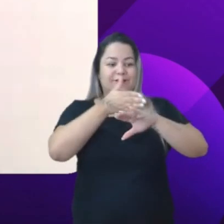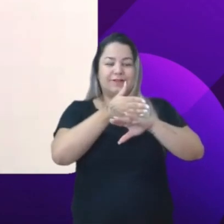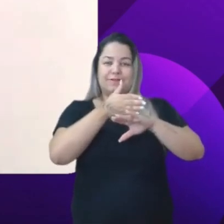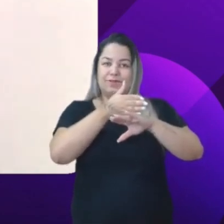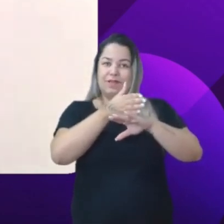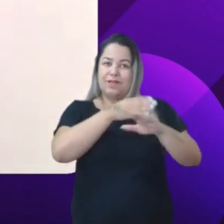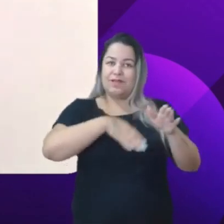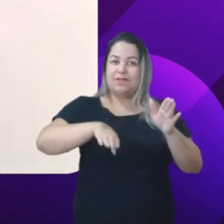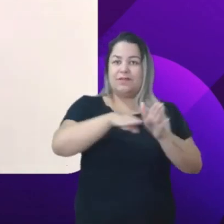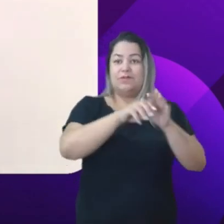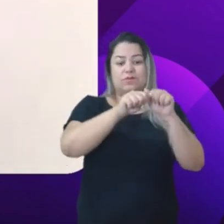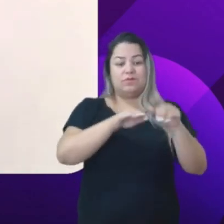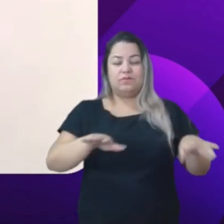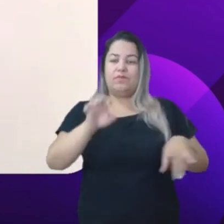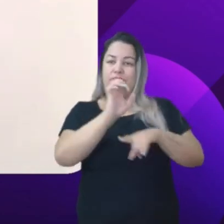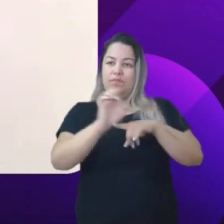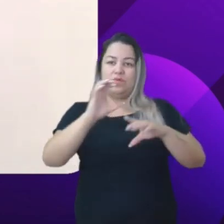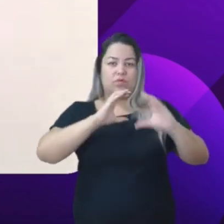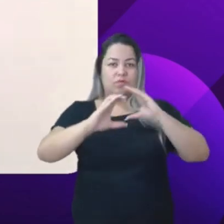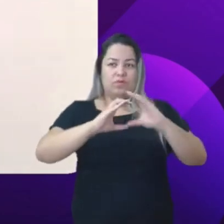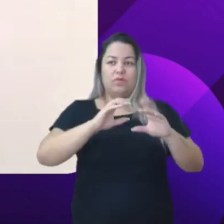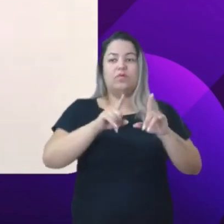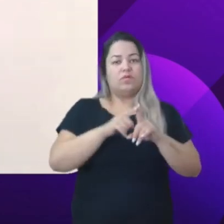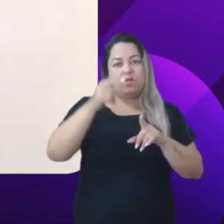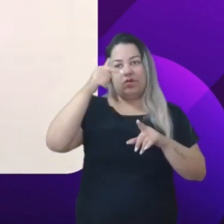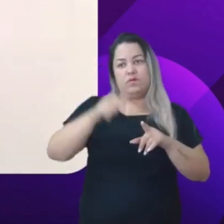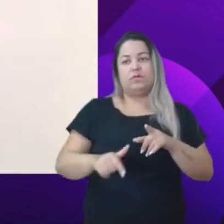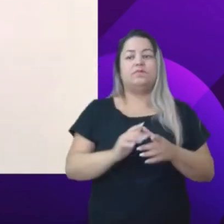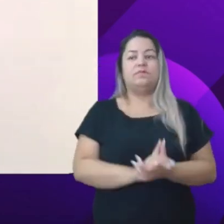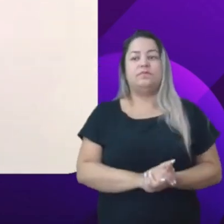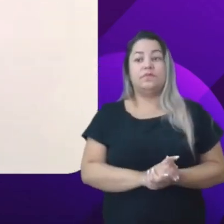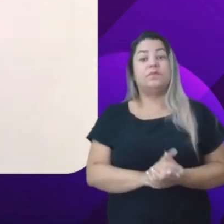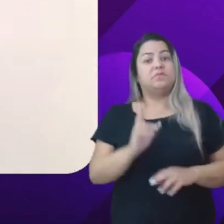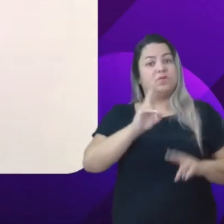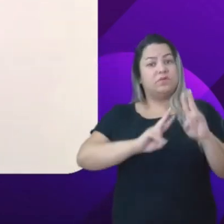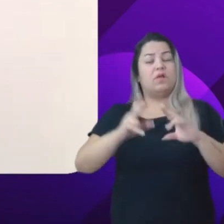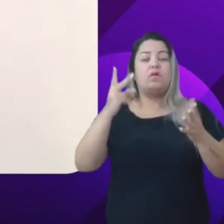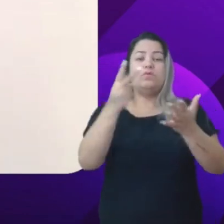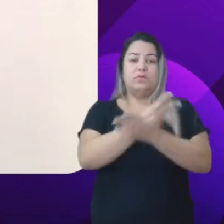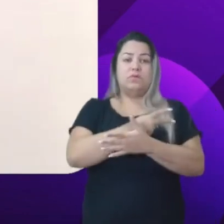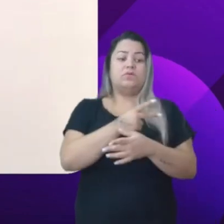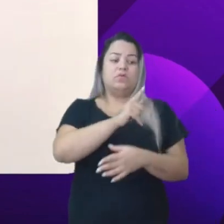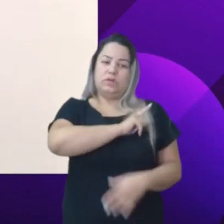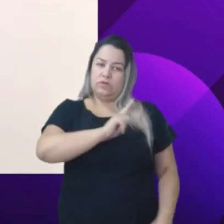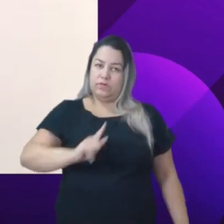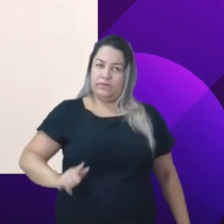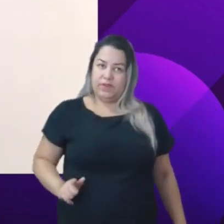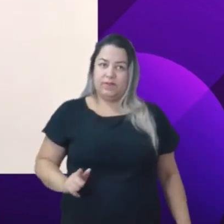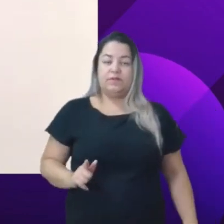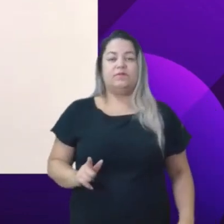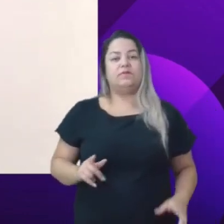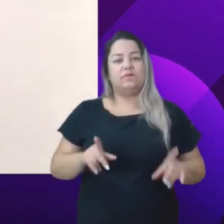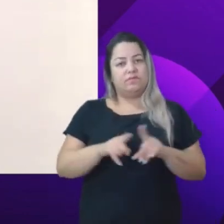espaços. Então, a gente, enquanto comunicador popular, a gente consegue chegar, a gente consegue dar visibilidade ao que está acontecendo no governo, e a